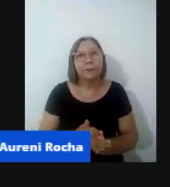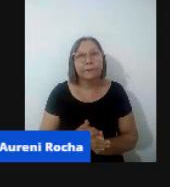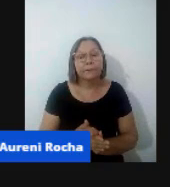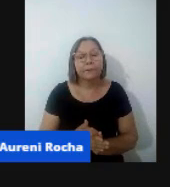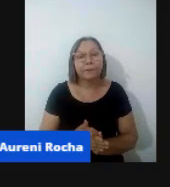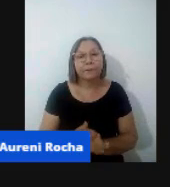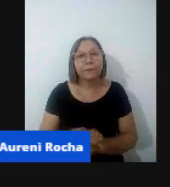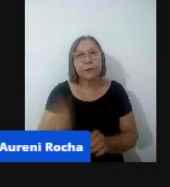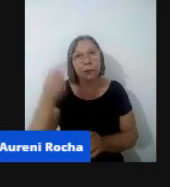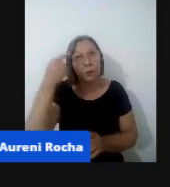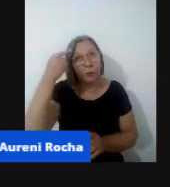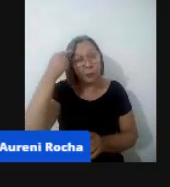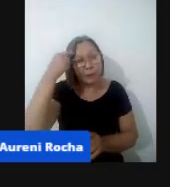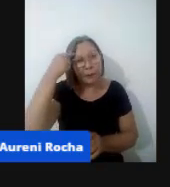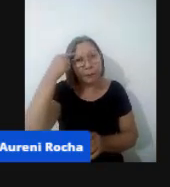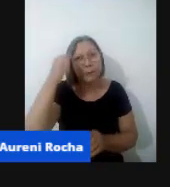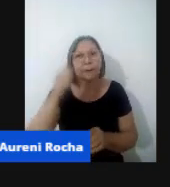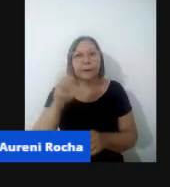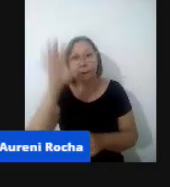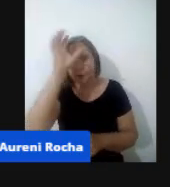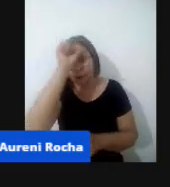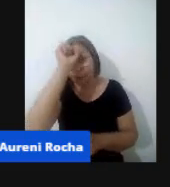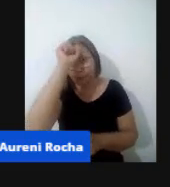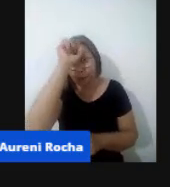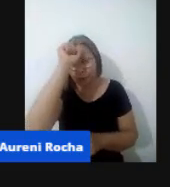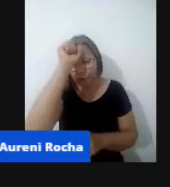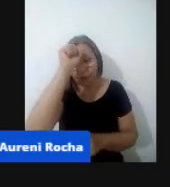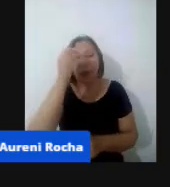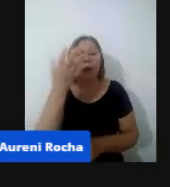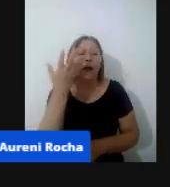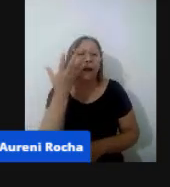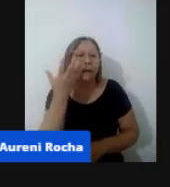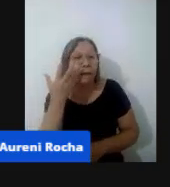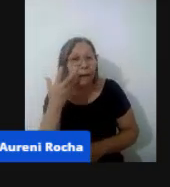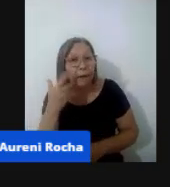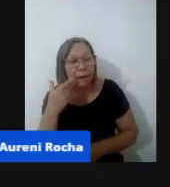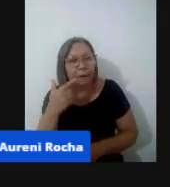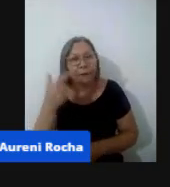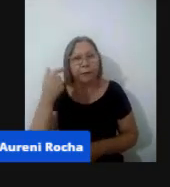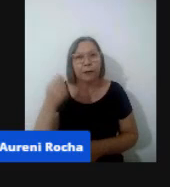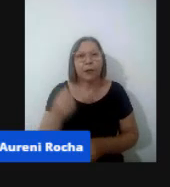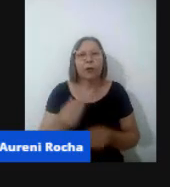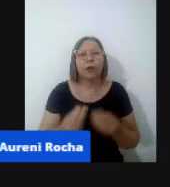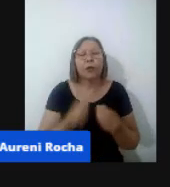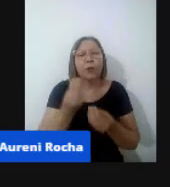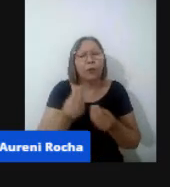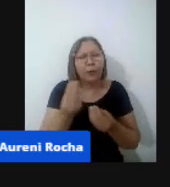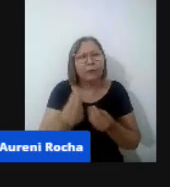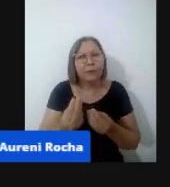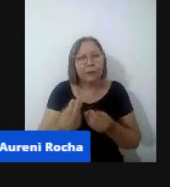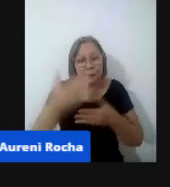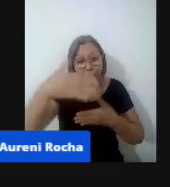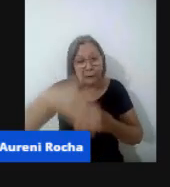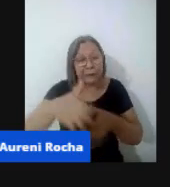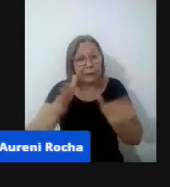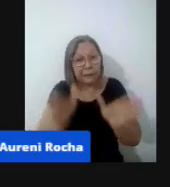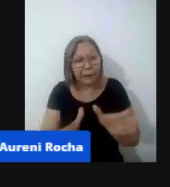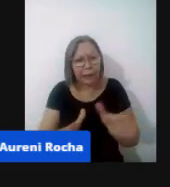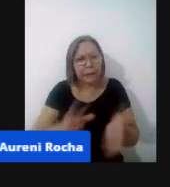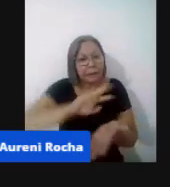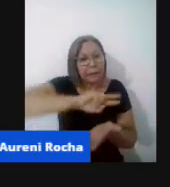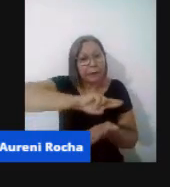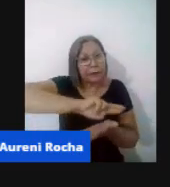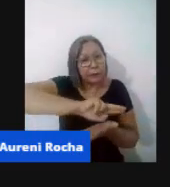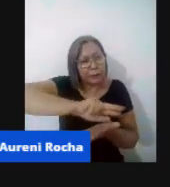em aprendizado, quando a gente pensa em crianças, a gente pensa em salas heterogêneas. A gente pensa